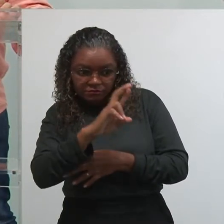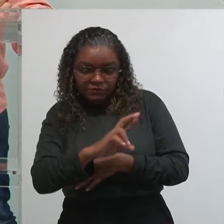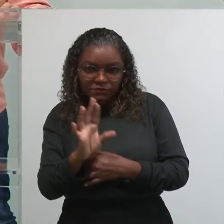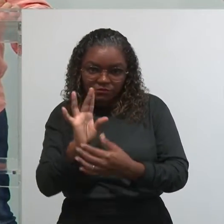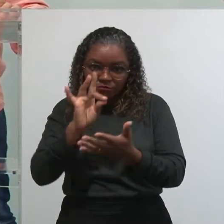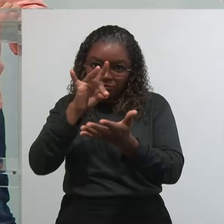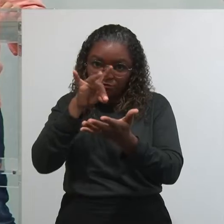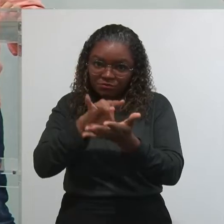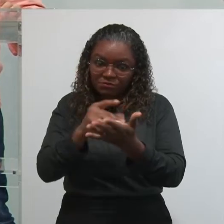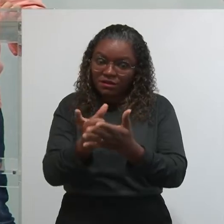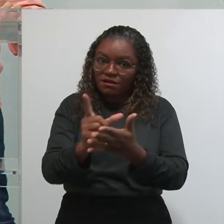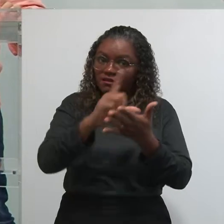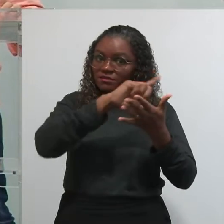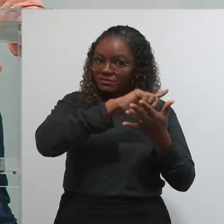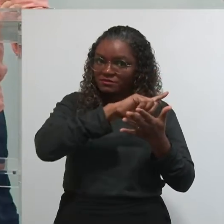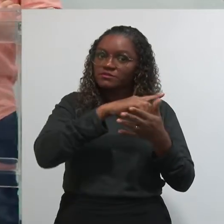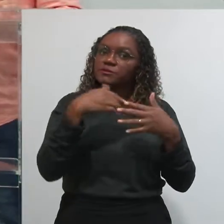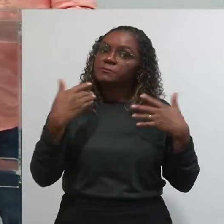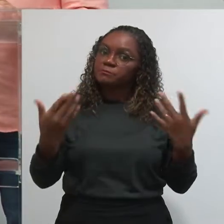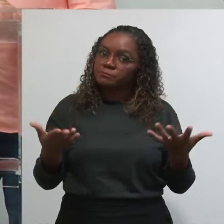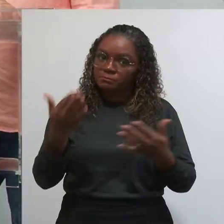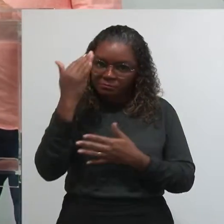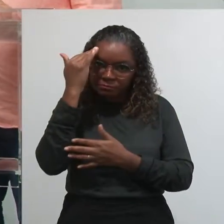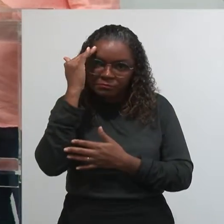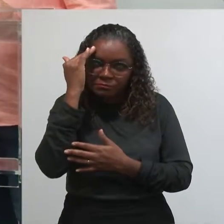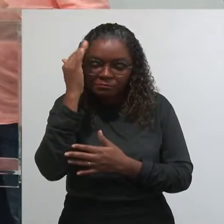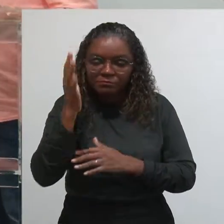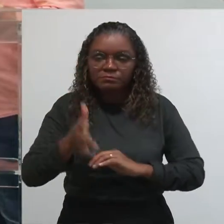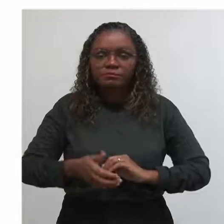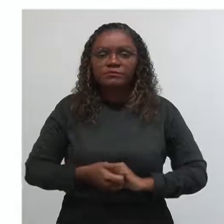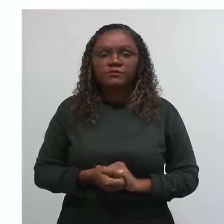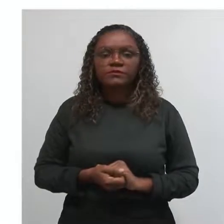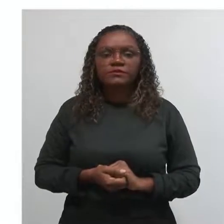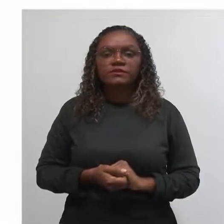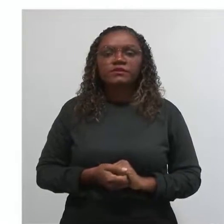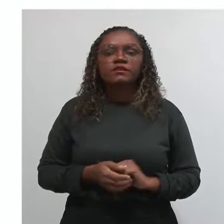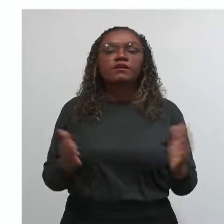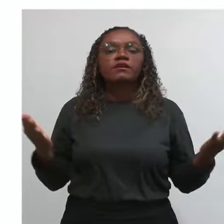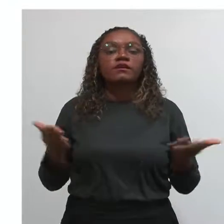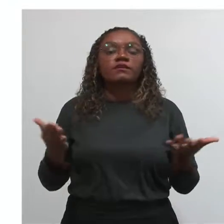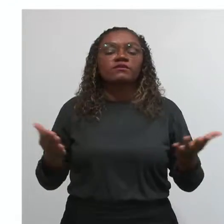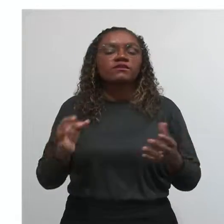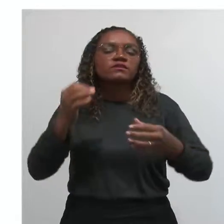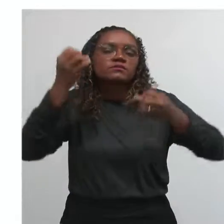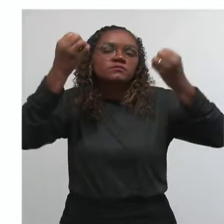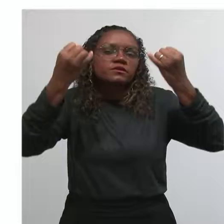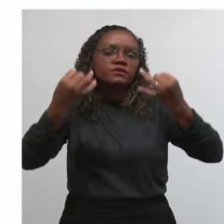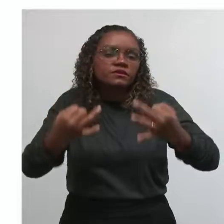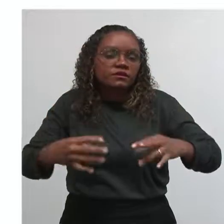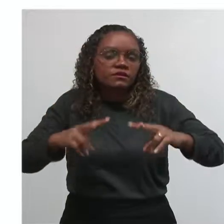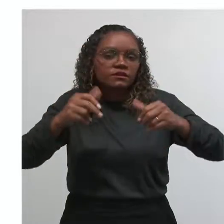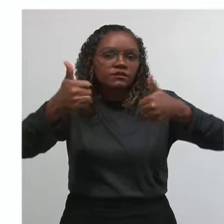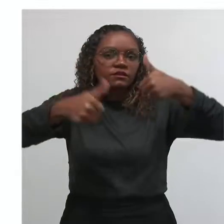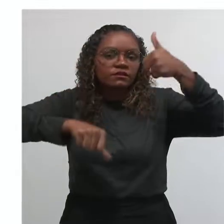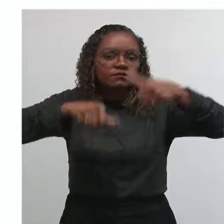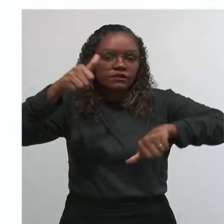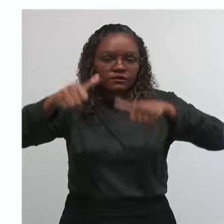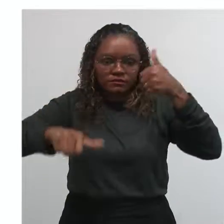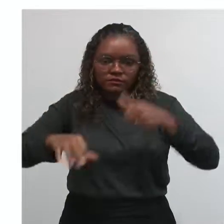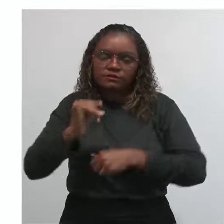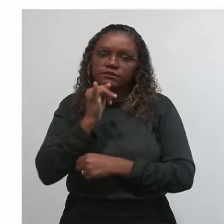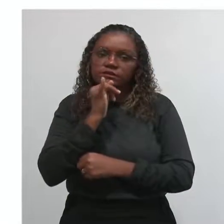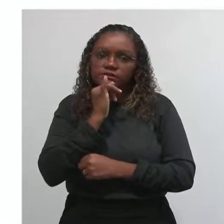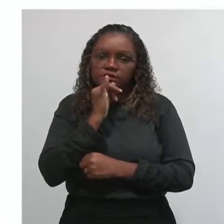na fase anterior de implementação. Okay? Então, falando um pouquinho mais sobre a avaliação, ela não se restringe, veja